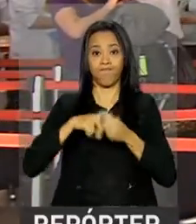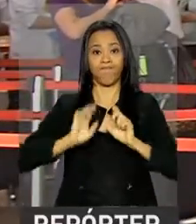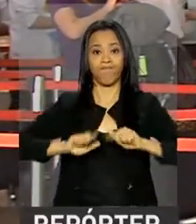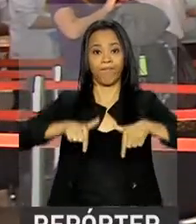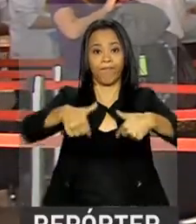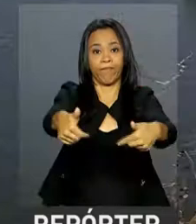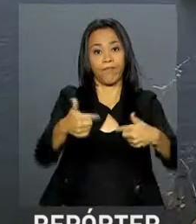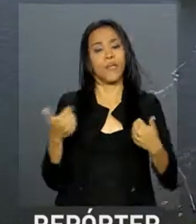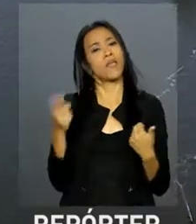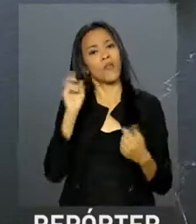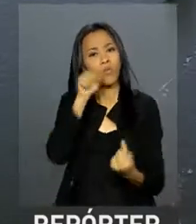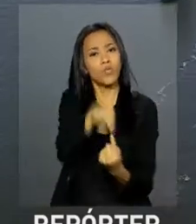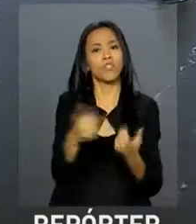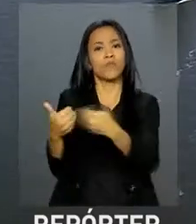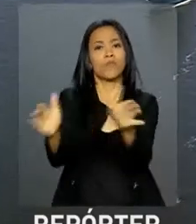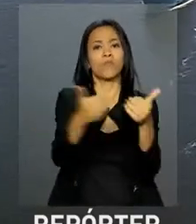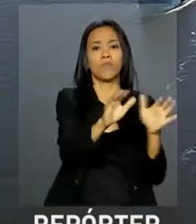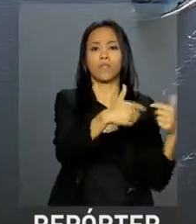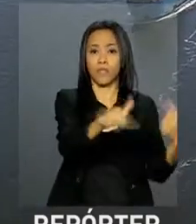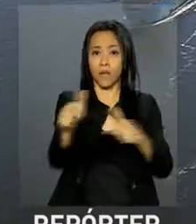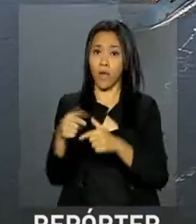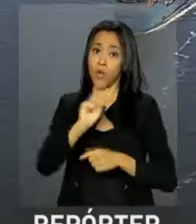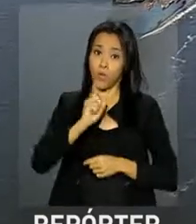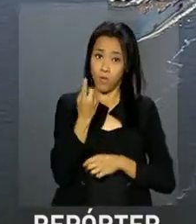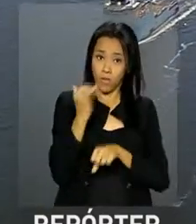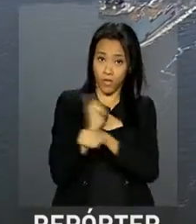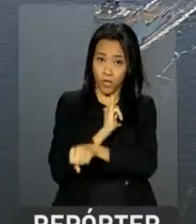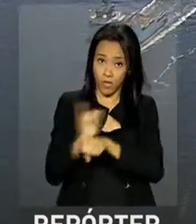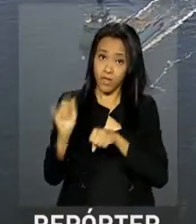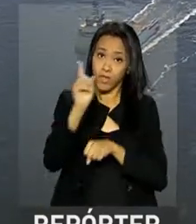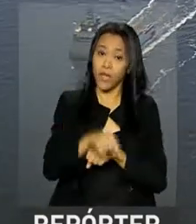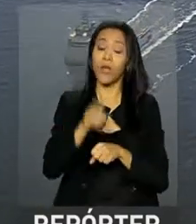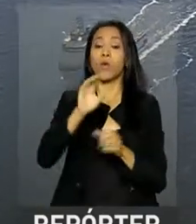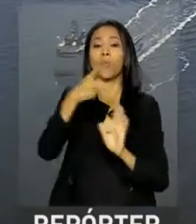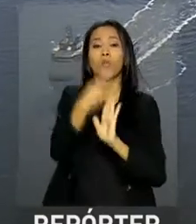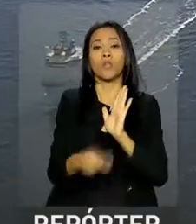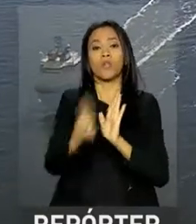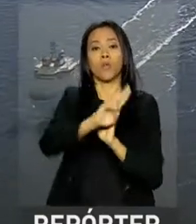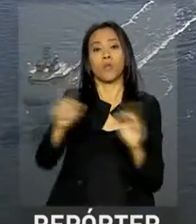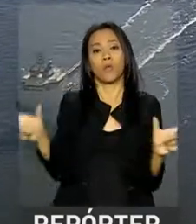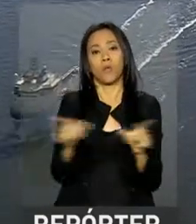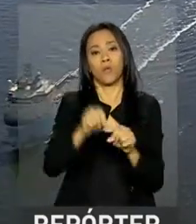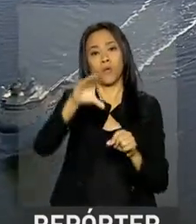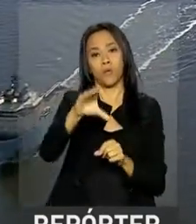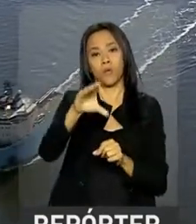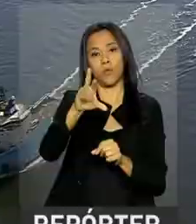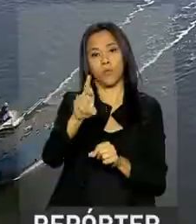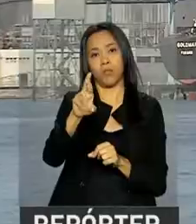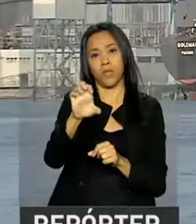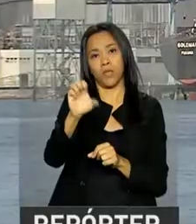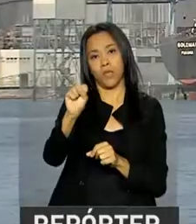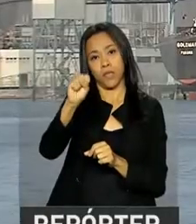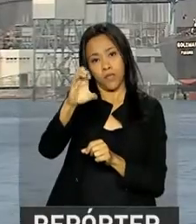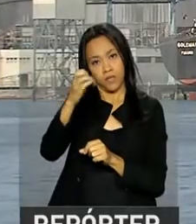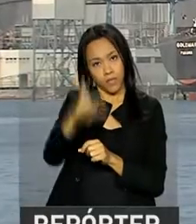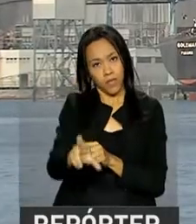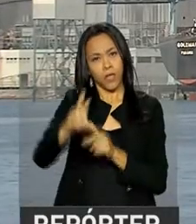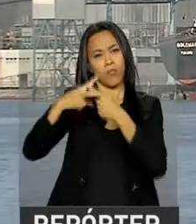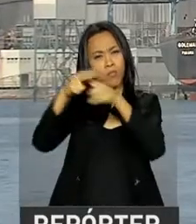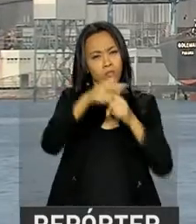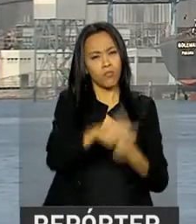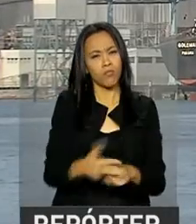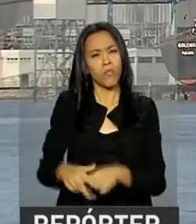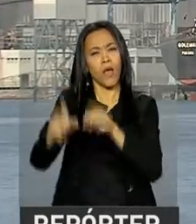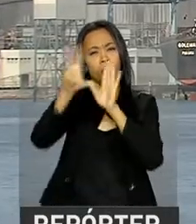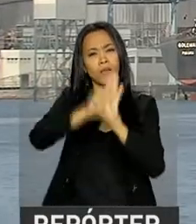investimentos e empregos. Uma das ferramentas do PPI, o projeto Crescer, remodelou o formato de concessões no Brasil, modernizou as